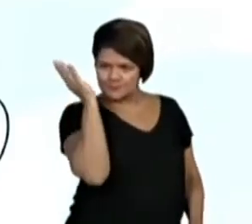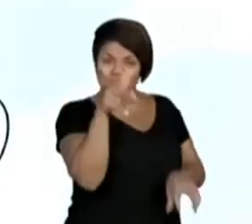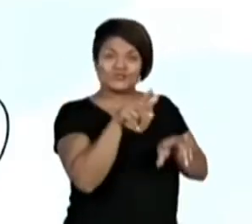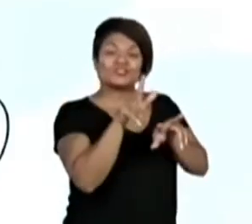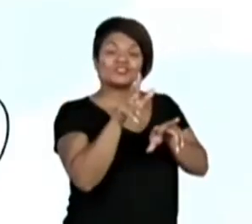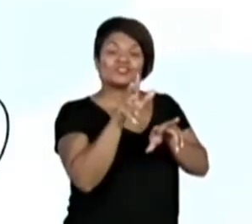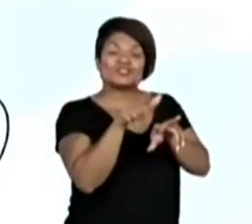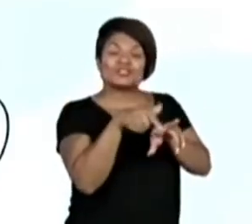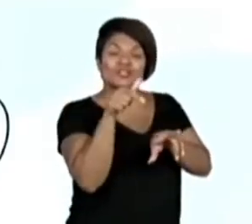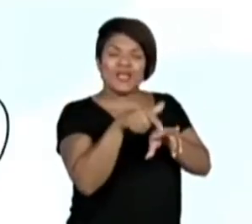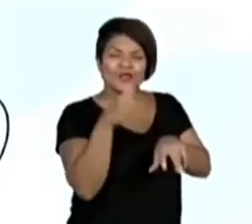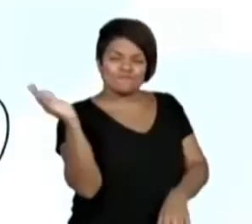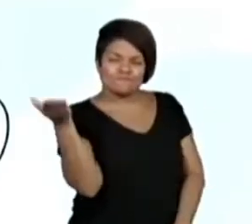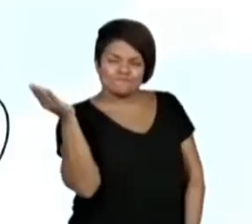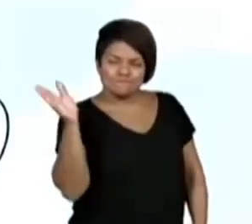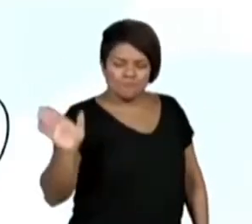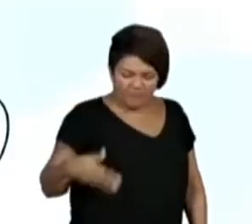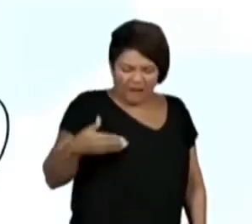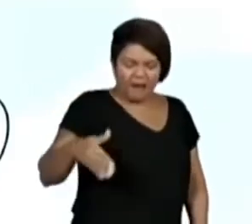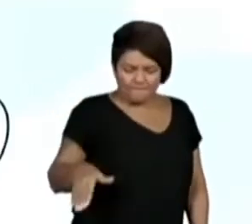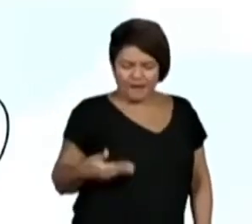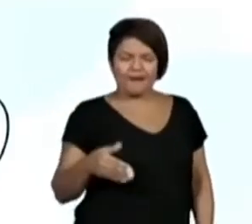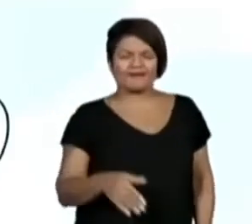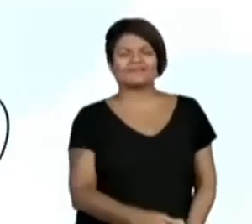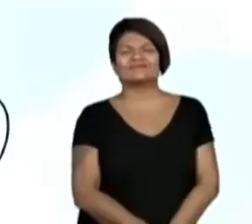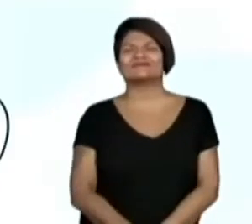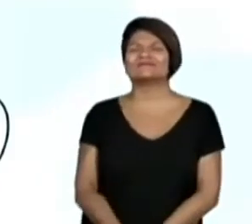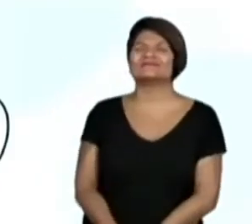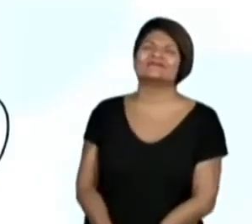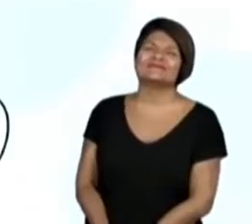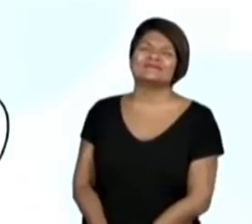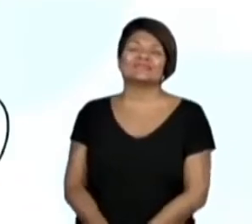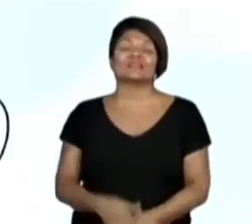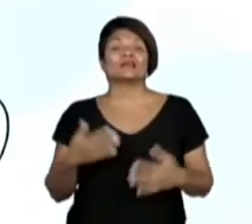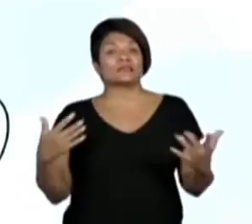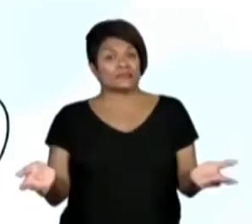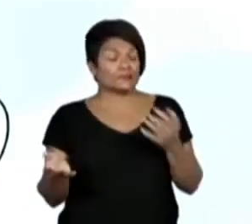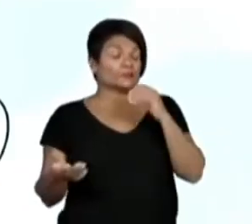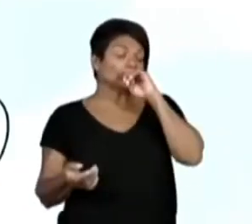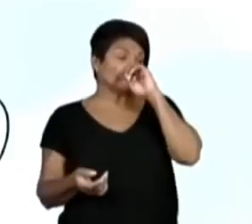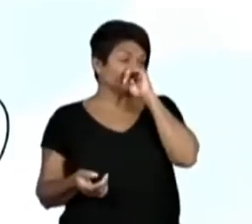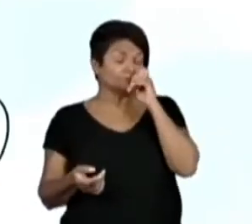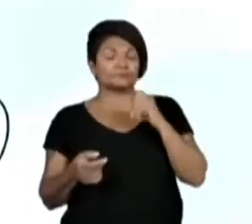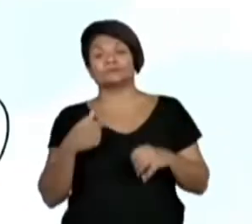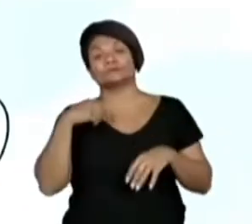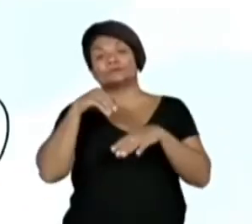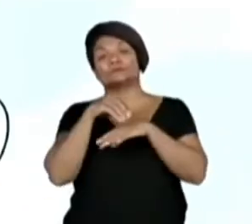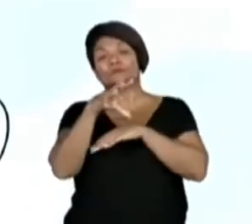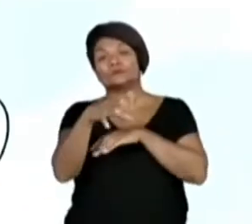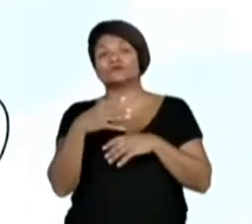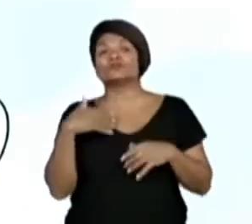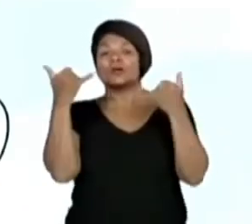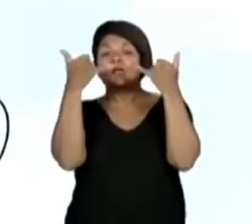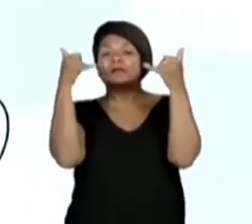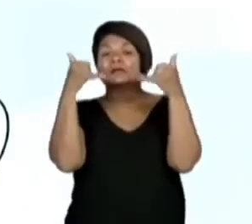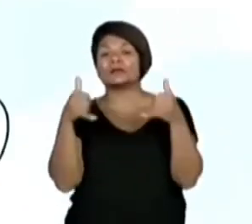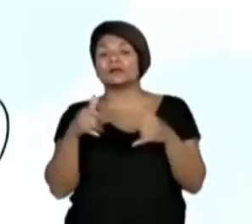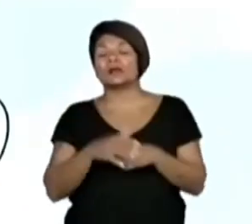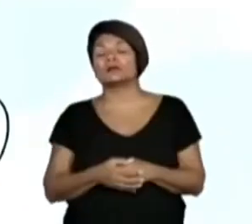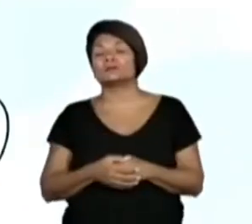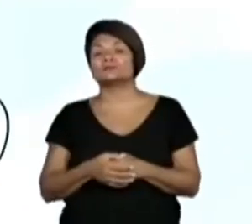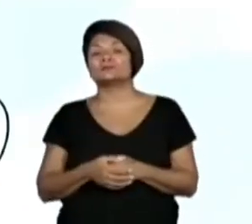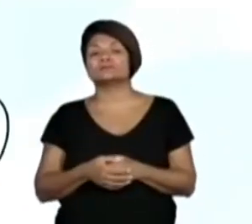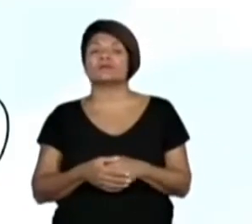Parlenda 2, ó. Era essa daqui, ó. E a dica do nosso amigo foi? E qual linha estava, professora, na